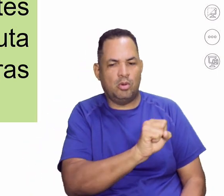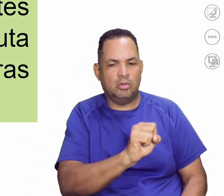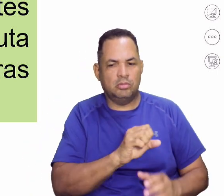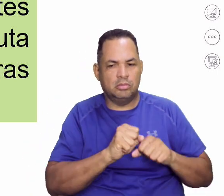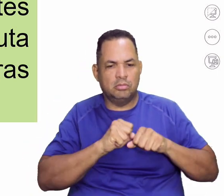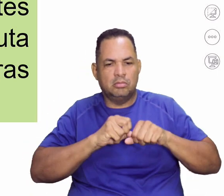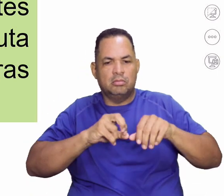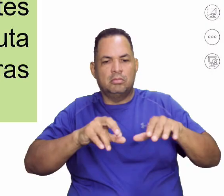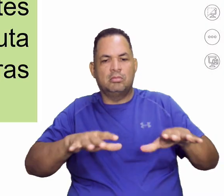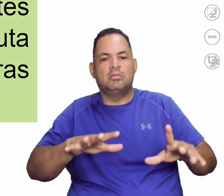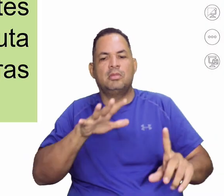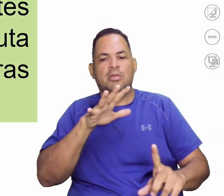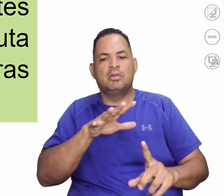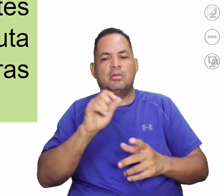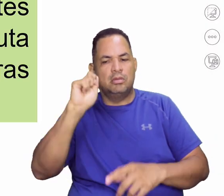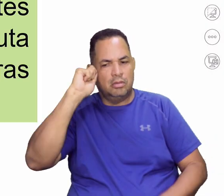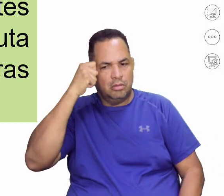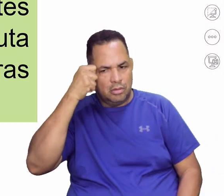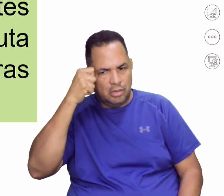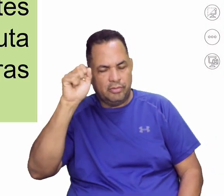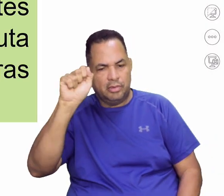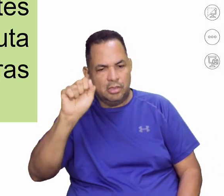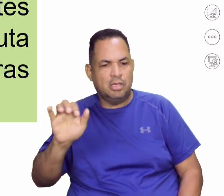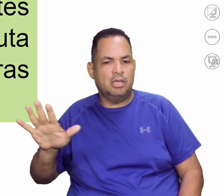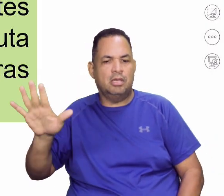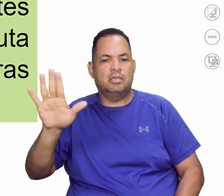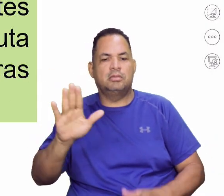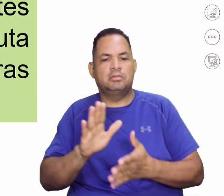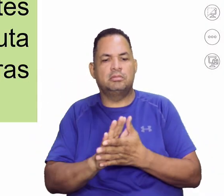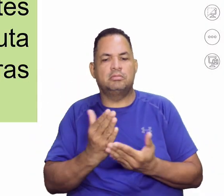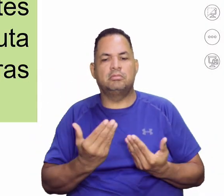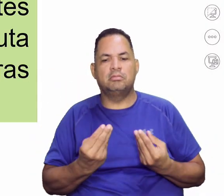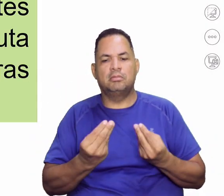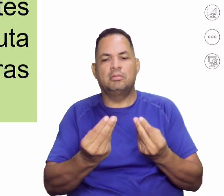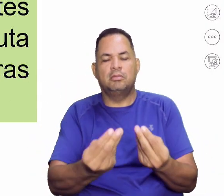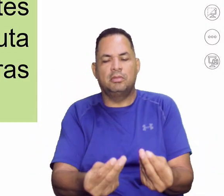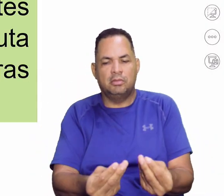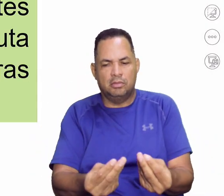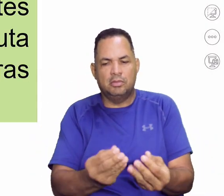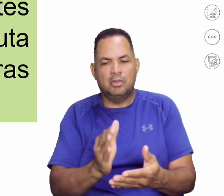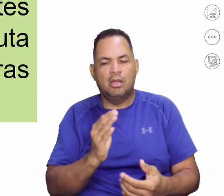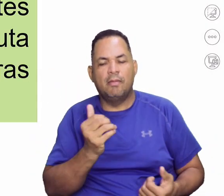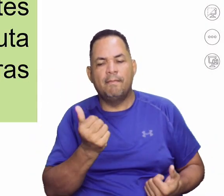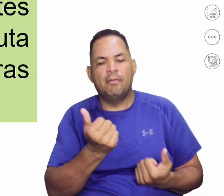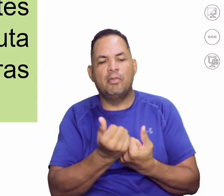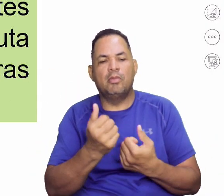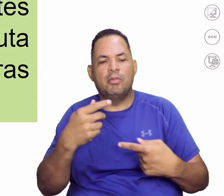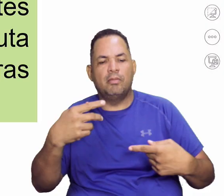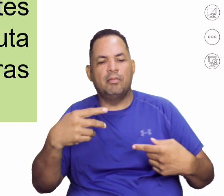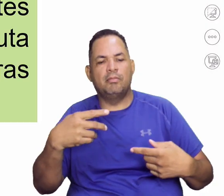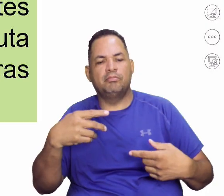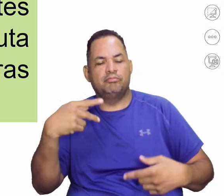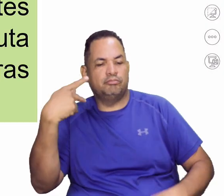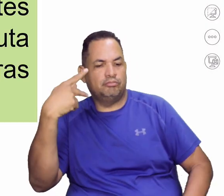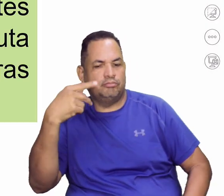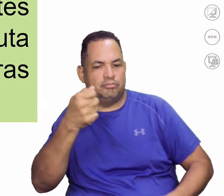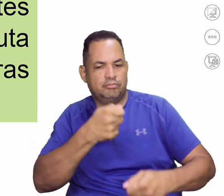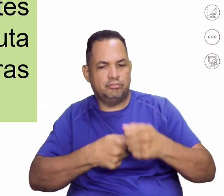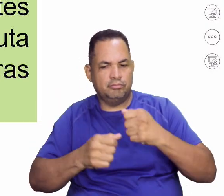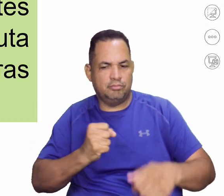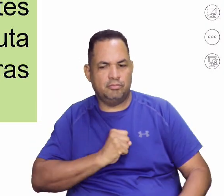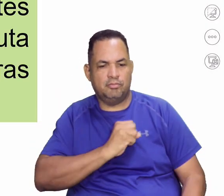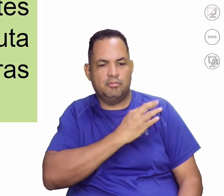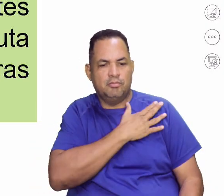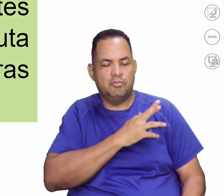ampliar a influência na África e na Ásia, oferecendo apoio político, econômico ou militar a